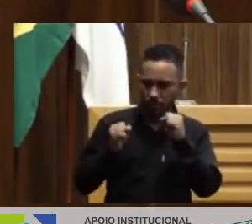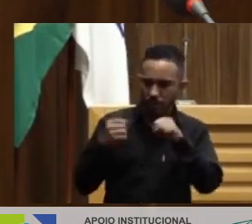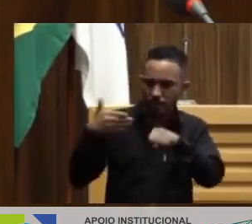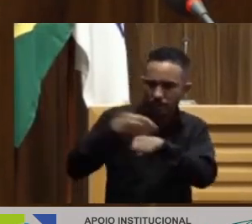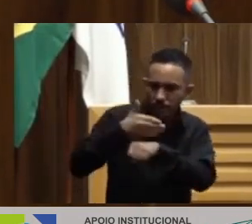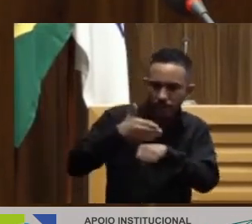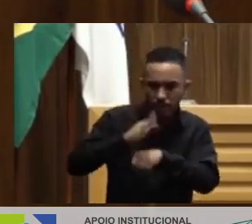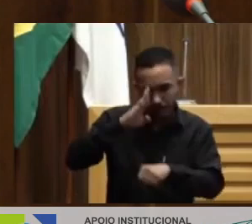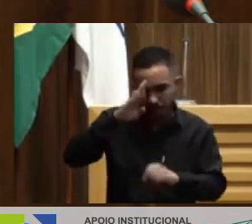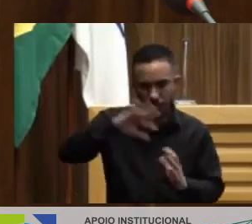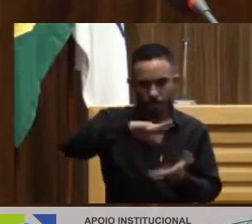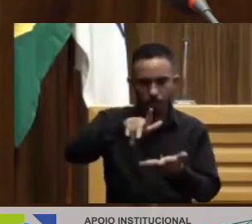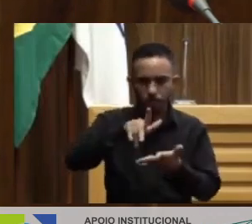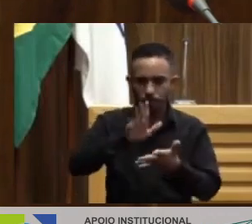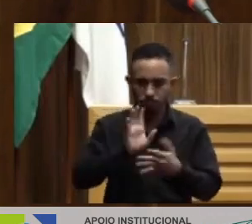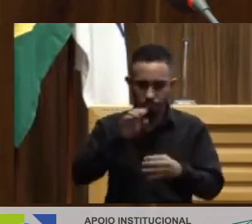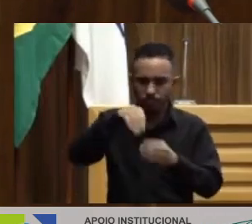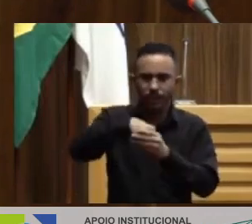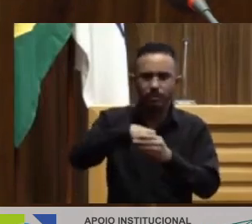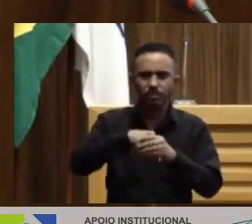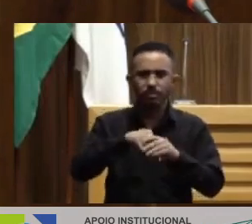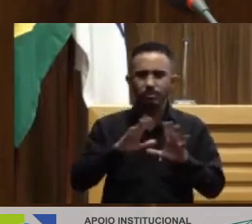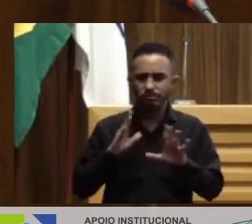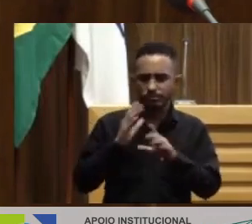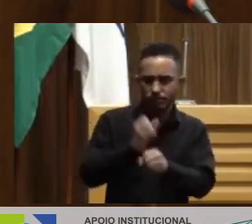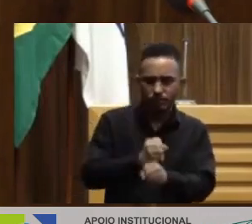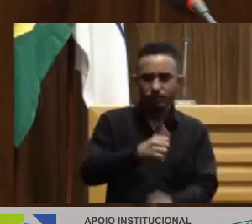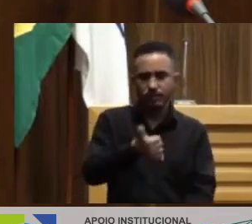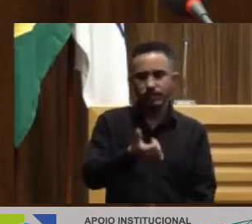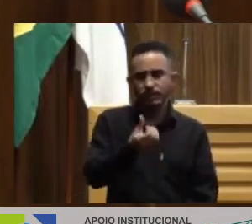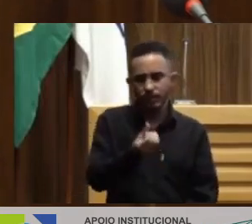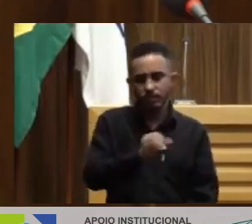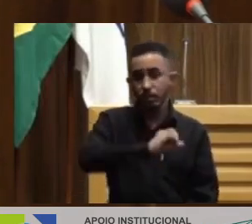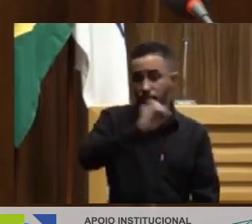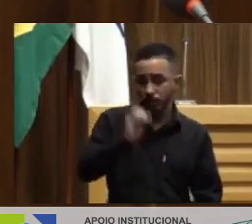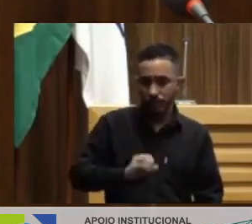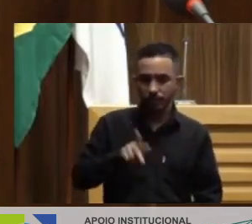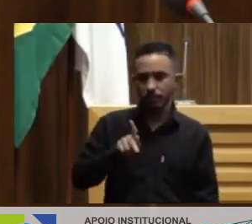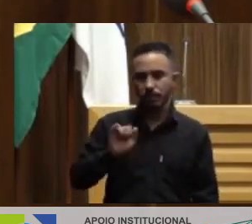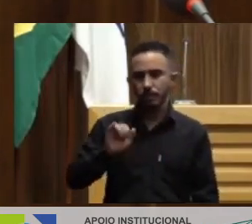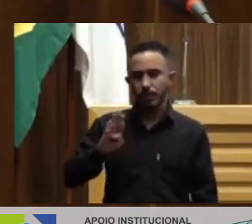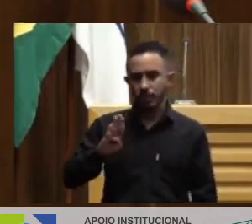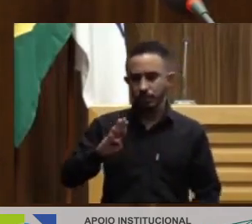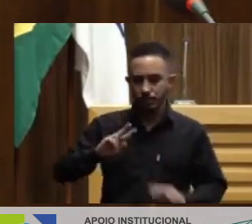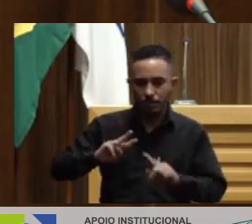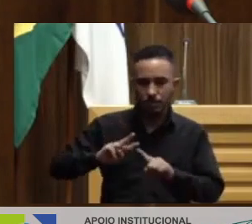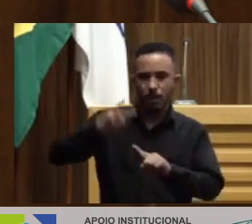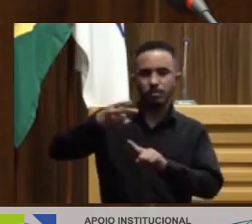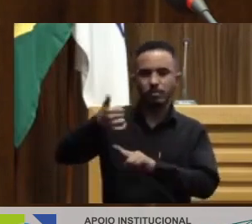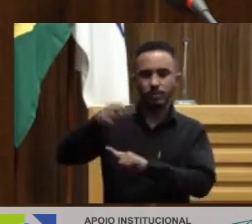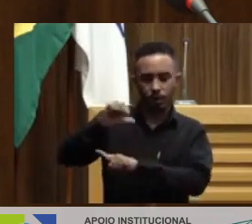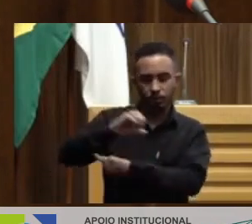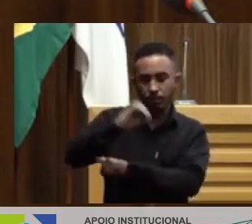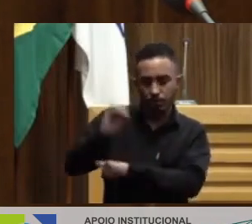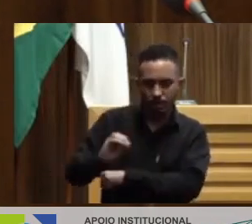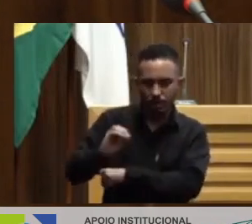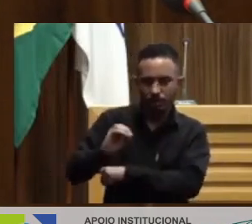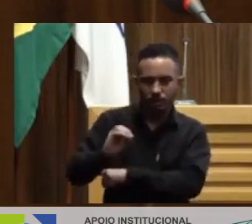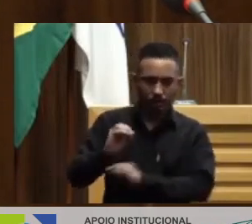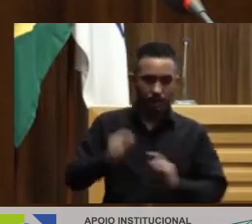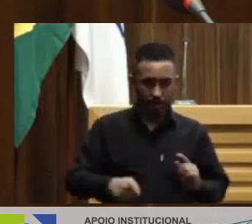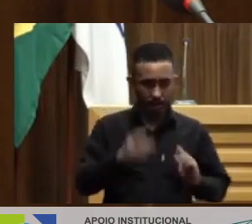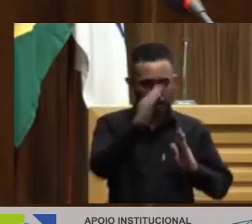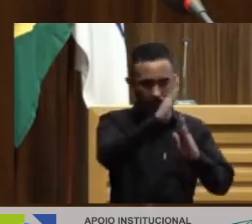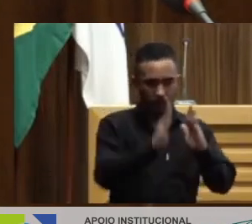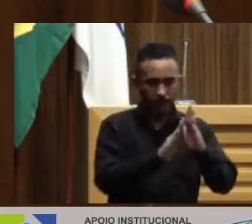PIB mundial de mais ou menos 16% do PIB para 19% do PIB. No Brasil, nesse período, a